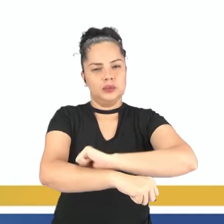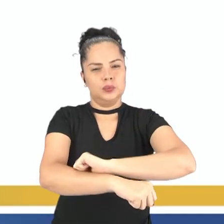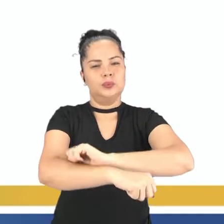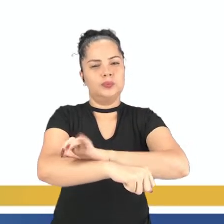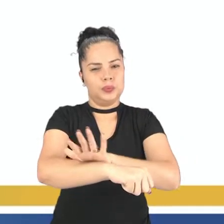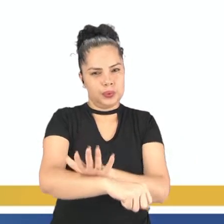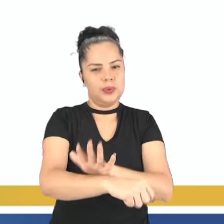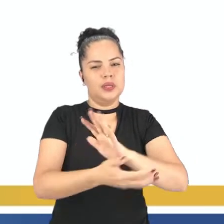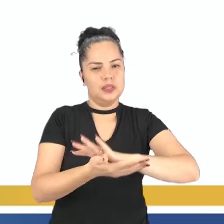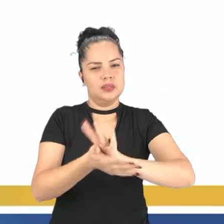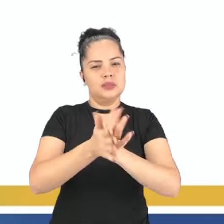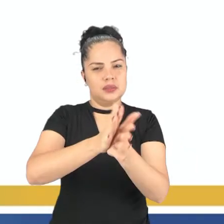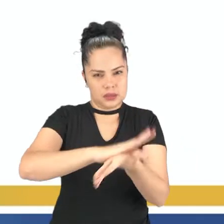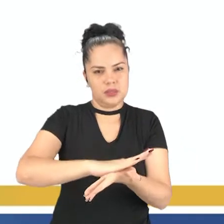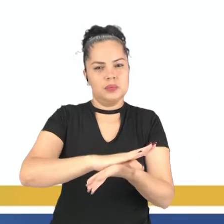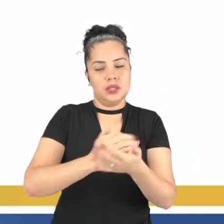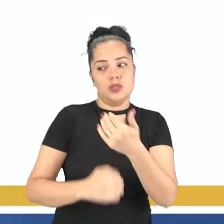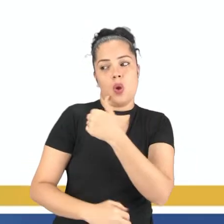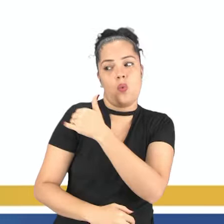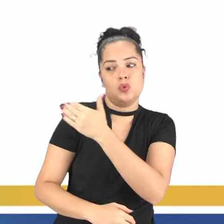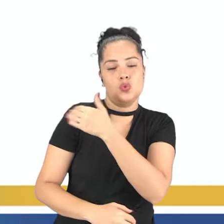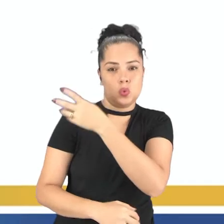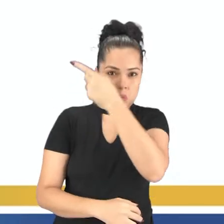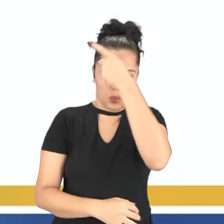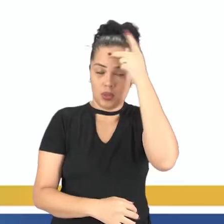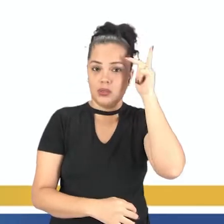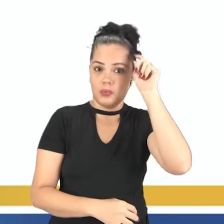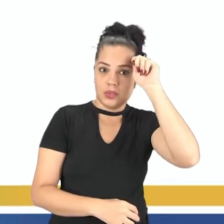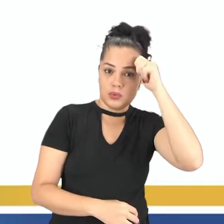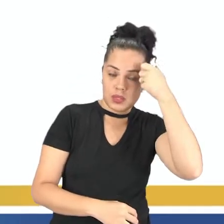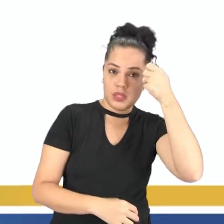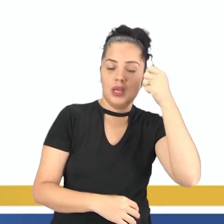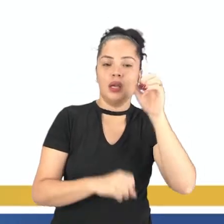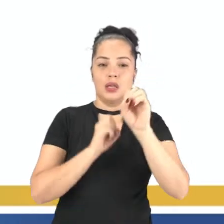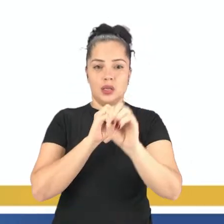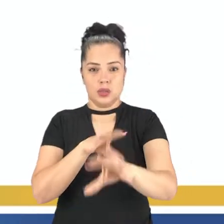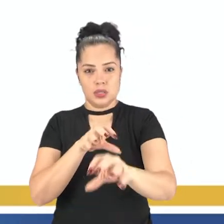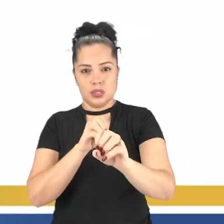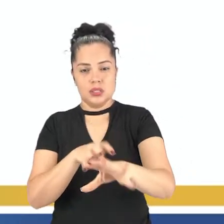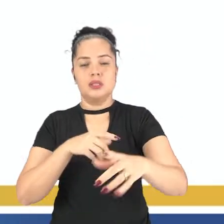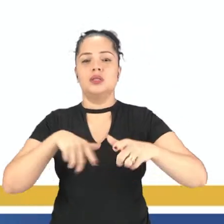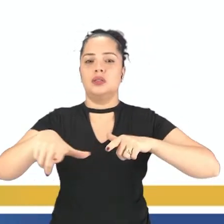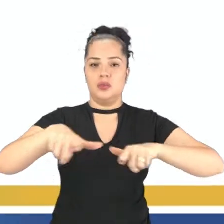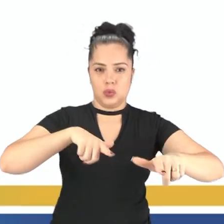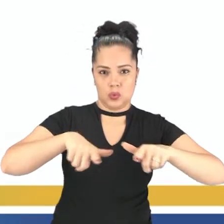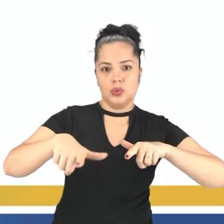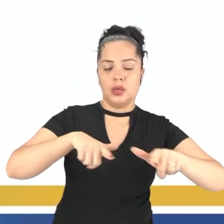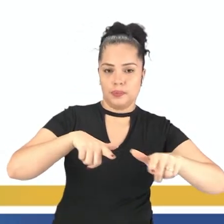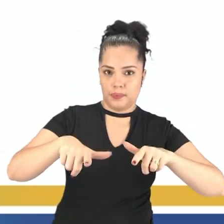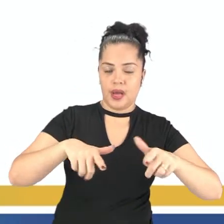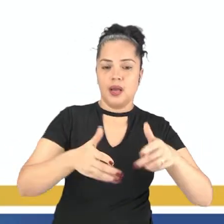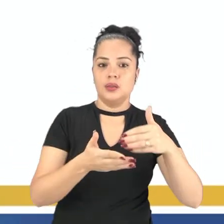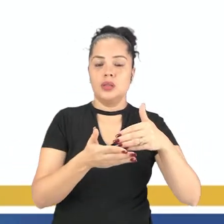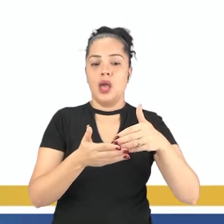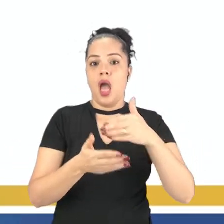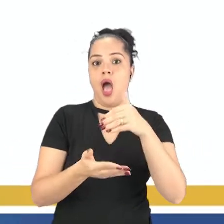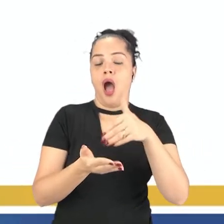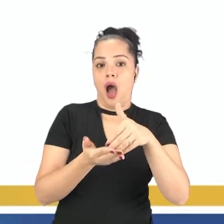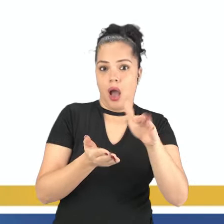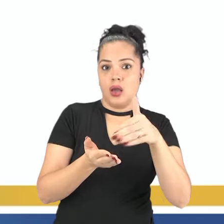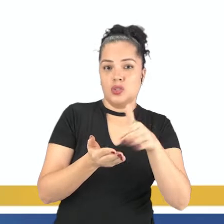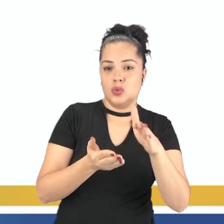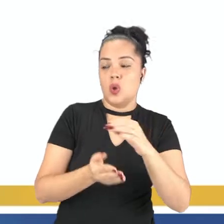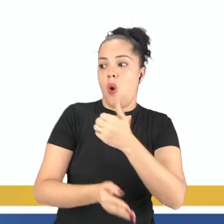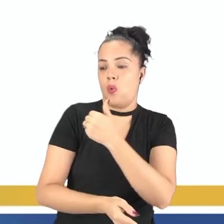tornou o negro excluído da sociedade, da educação e, consequentemente, do mercado de trabalho. Essa exclusão, através de